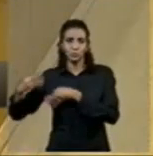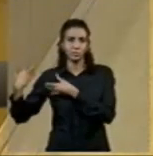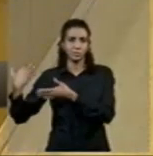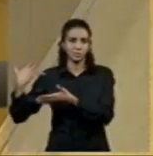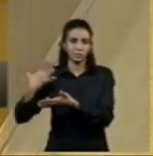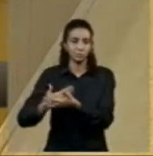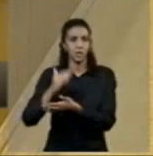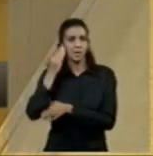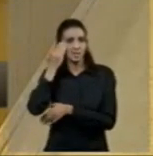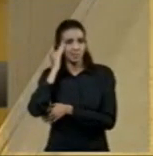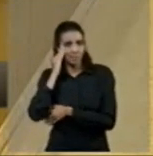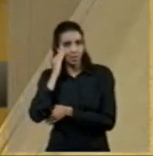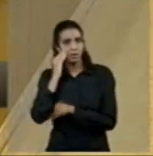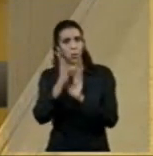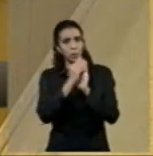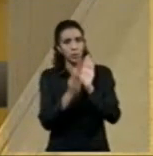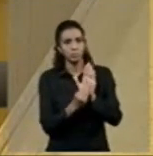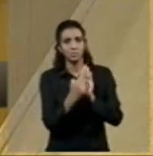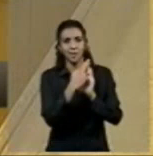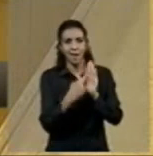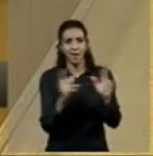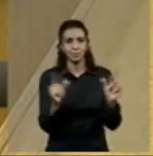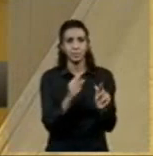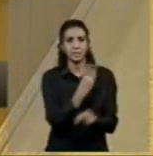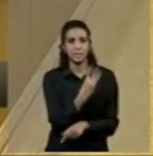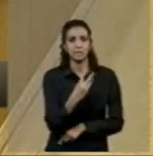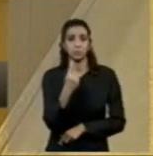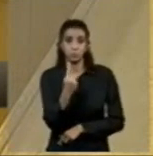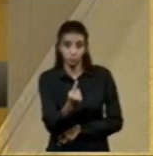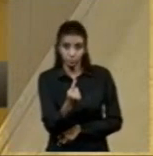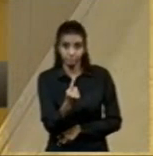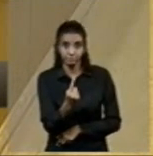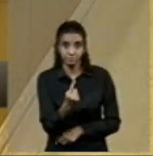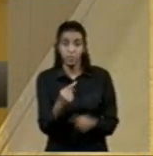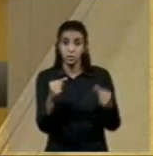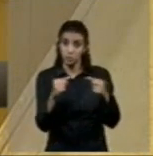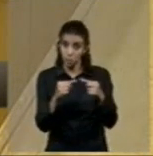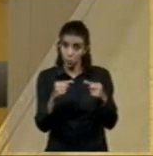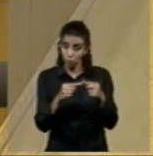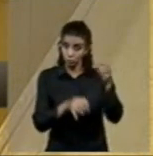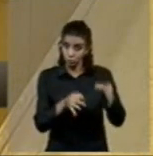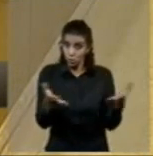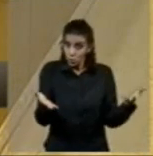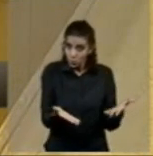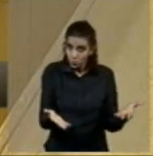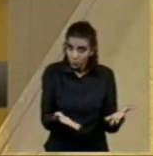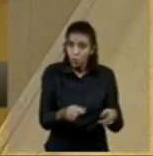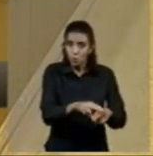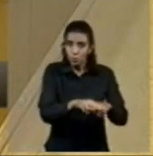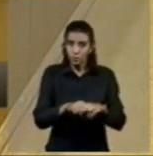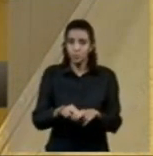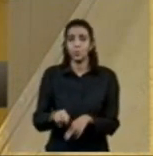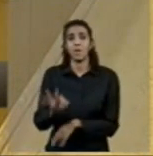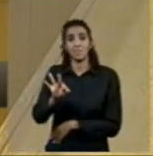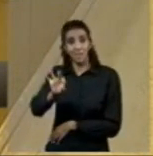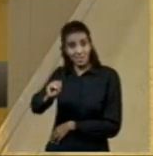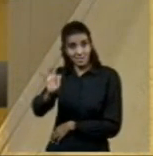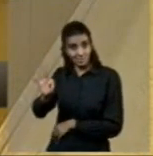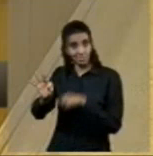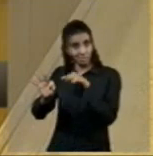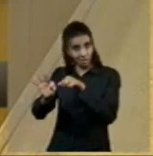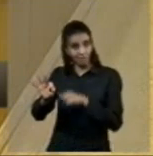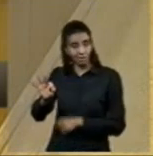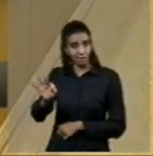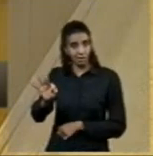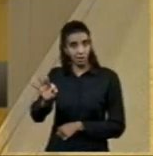interpretativas do conteúdo da súmula 331, à luz da ordem jurídica então vigente, que a Justiça do Trabalho